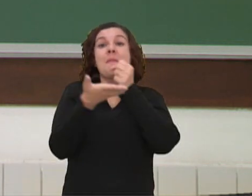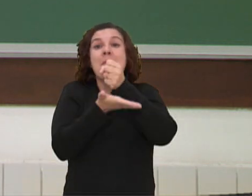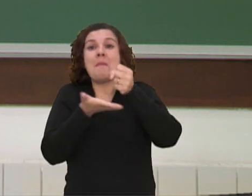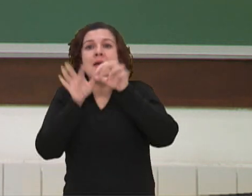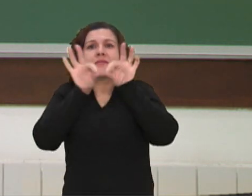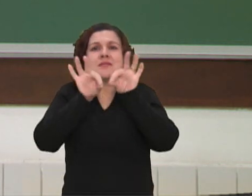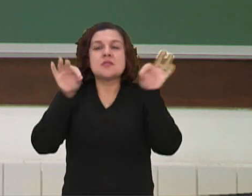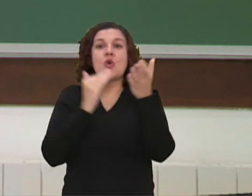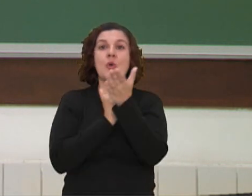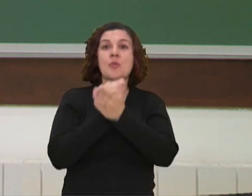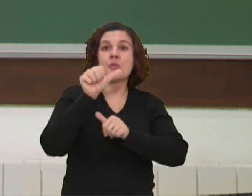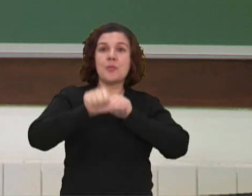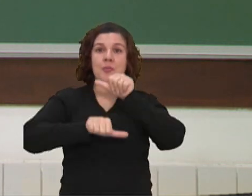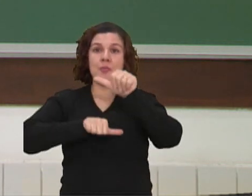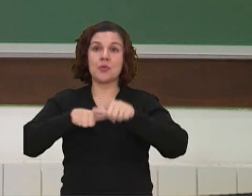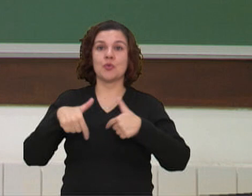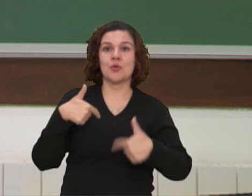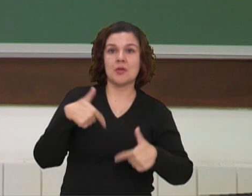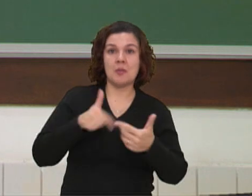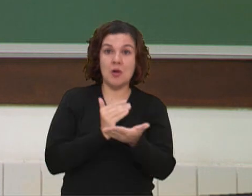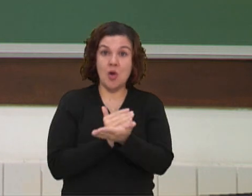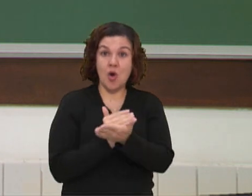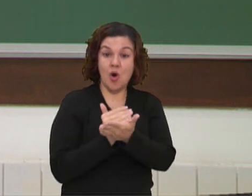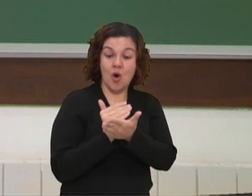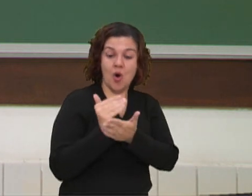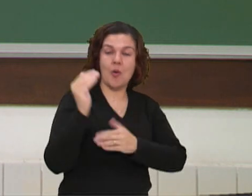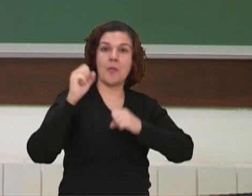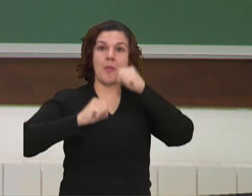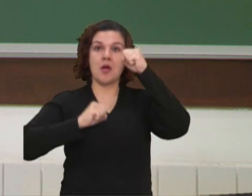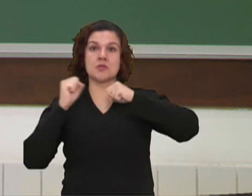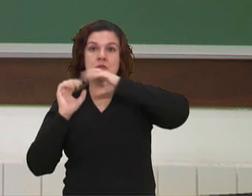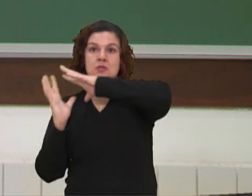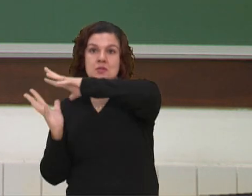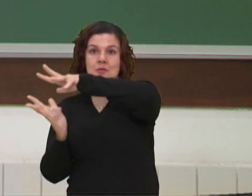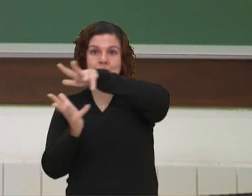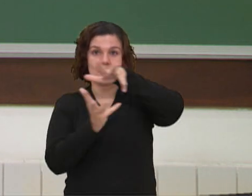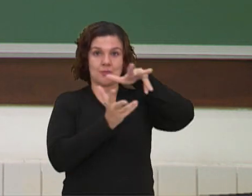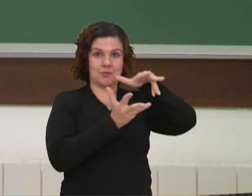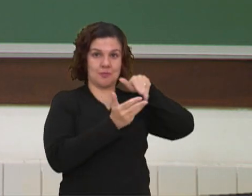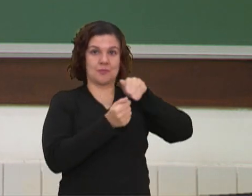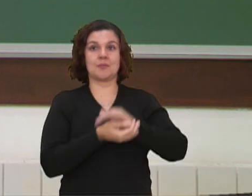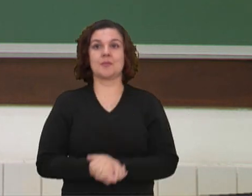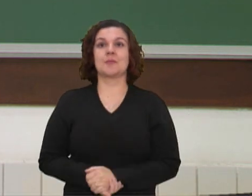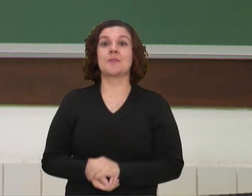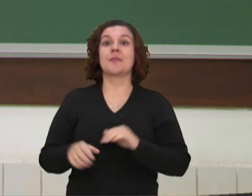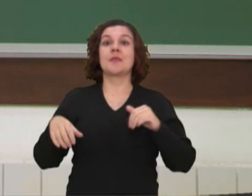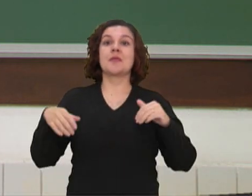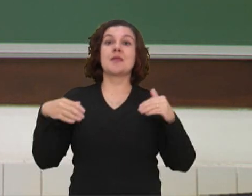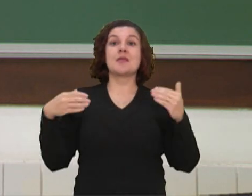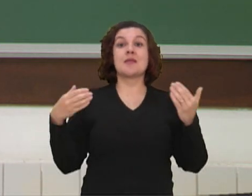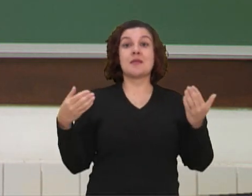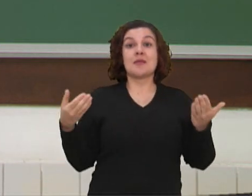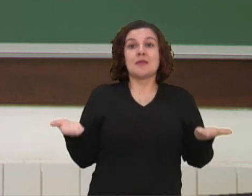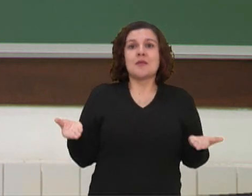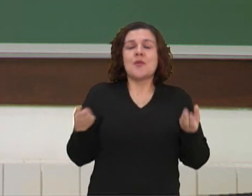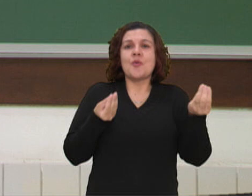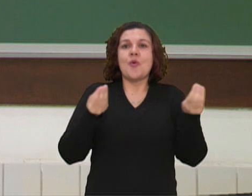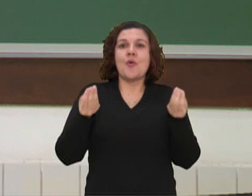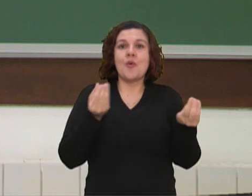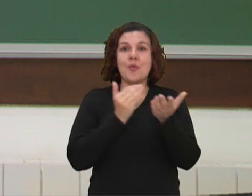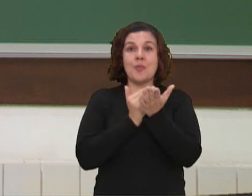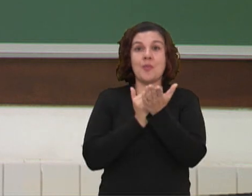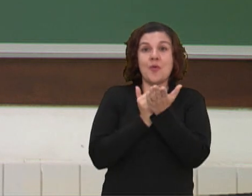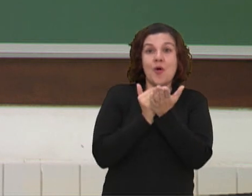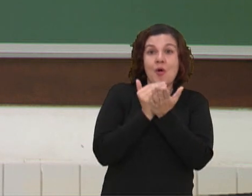modificaram o trabalho a partir do processo de industrialização no mundo. Então, como o processo de industrialização, que a gente